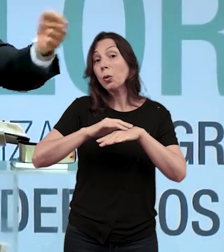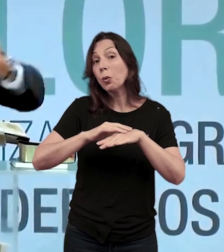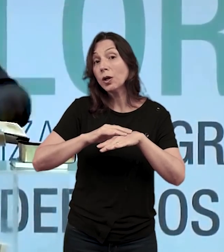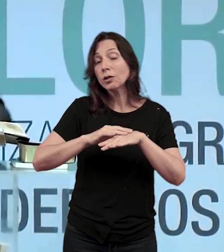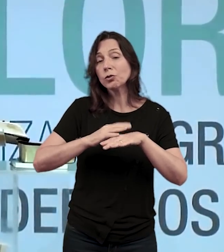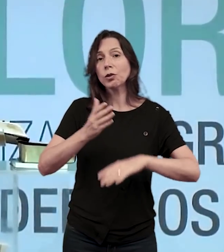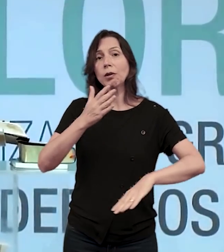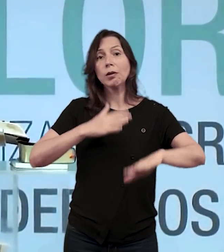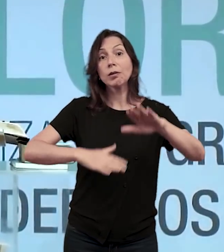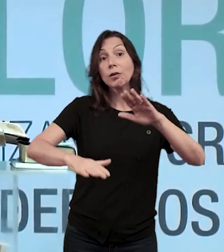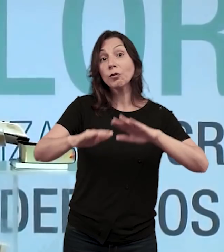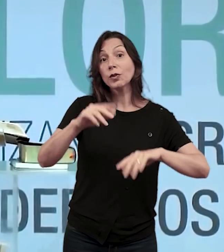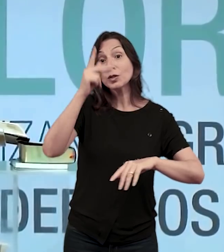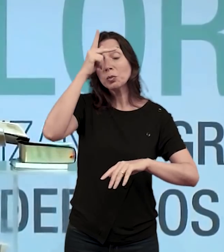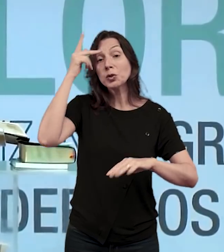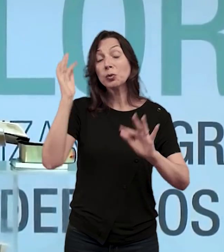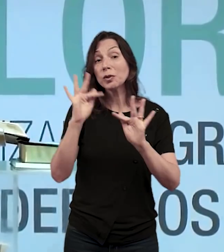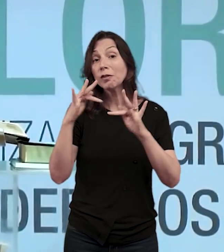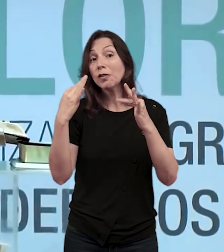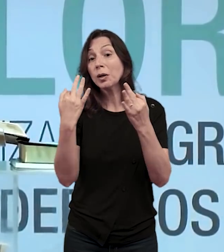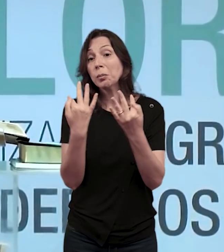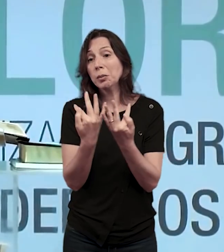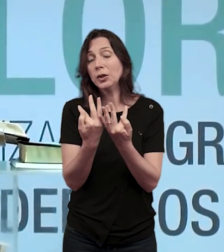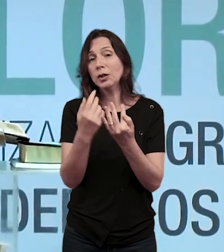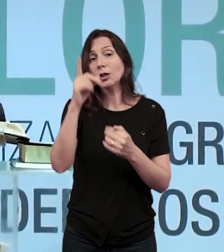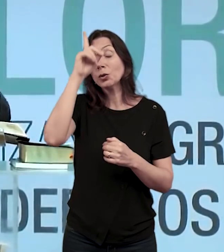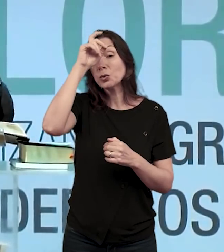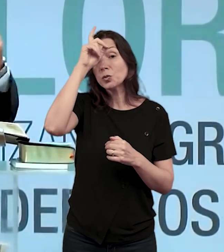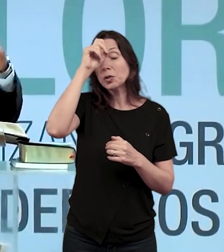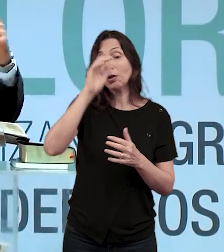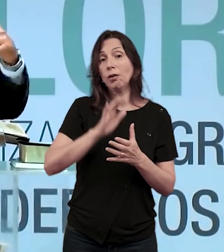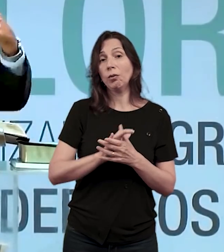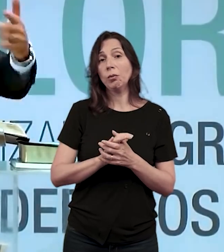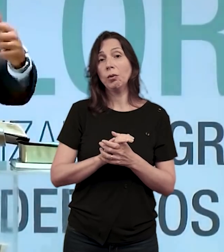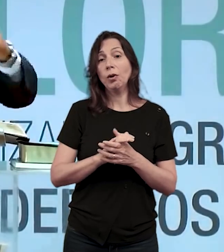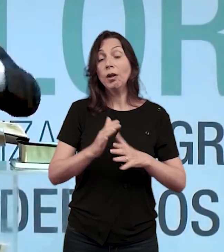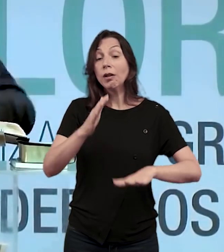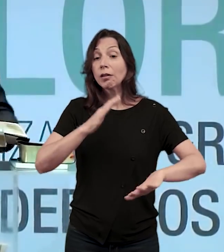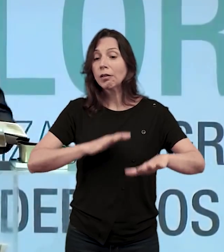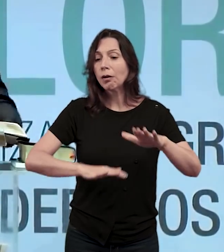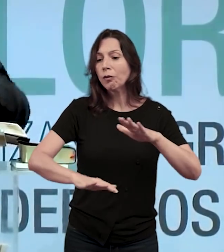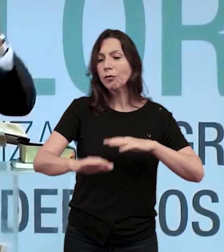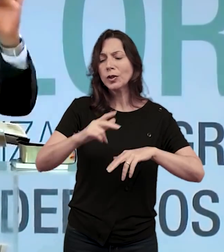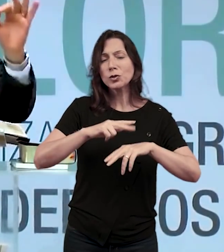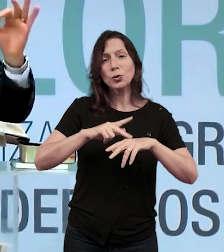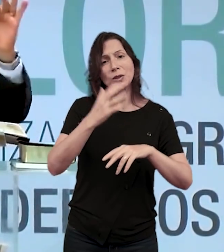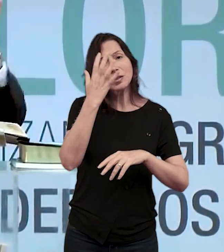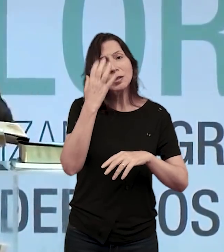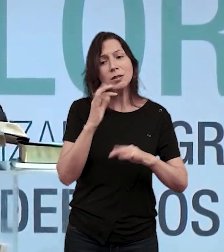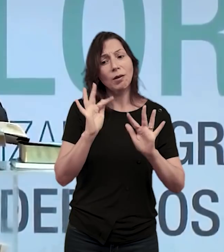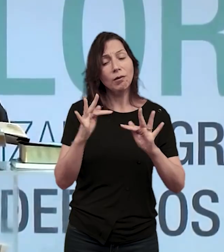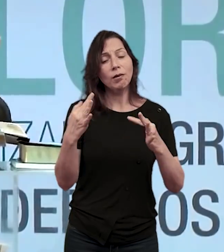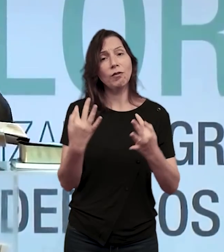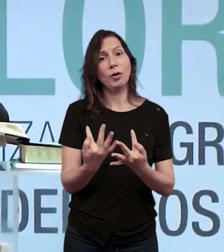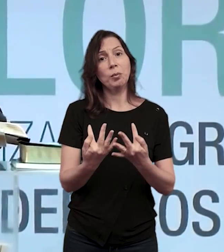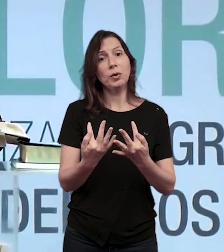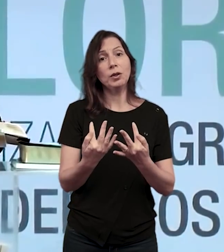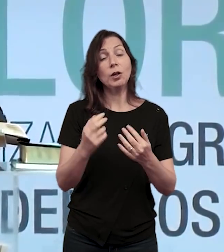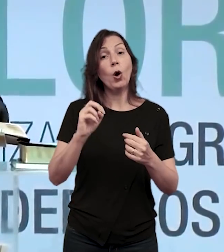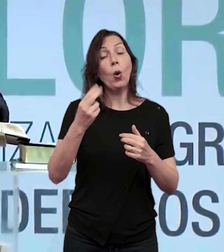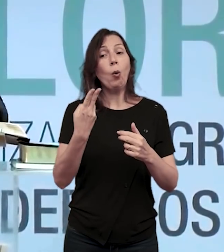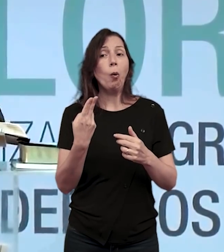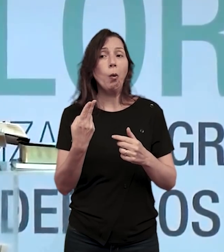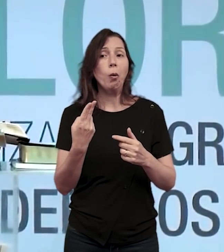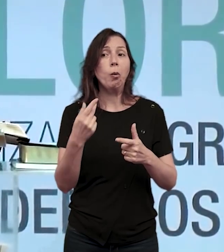num CTI, à beira da morte, talvez lidando com a doença crônica na família, ou com um problema na família que